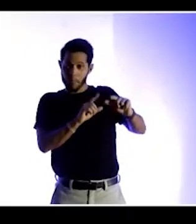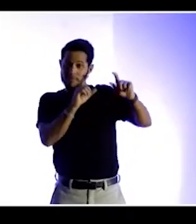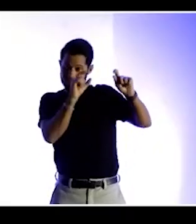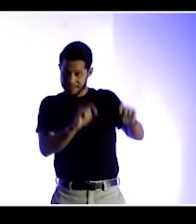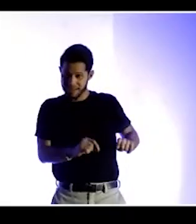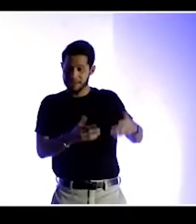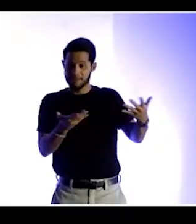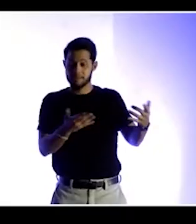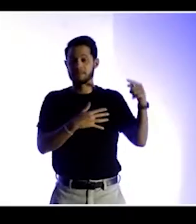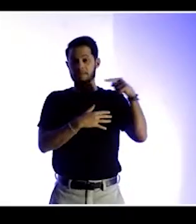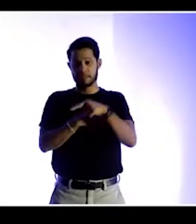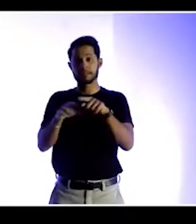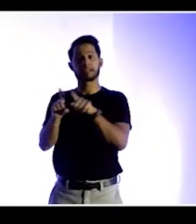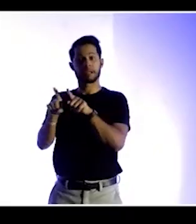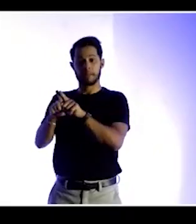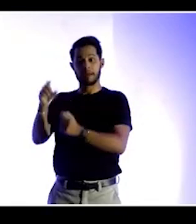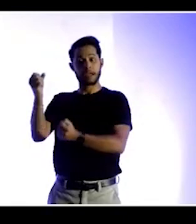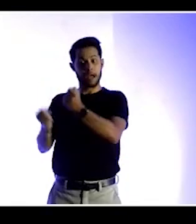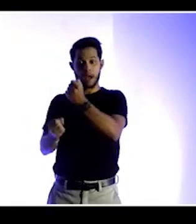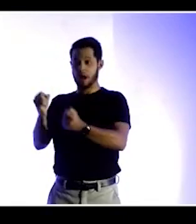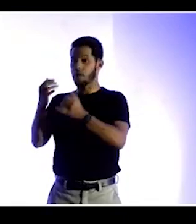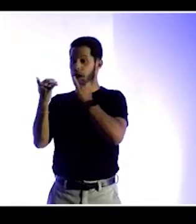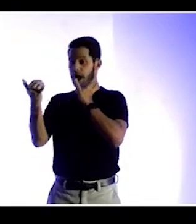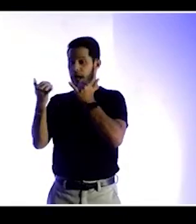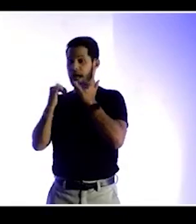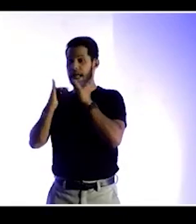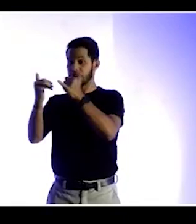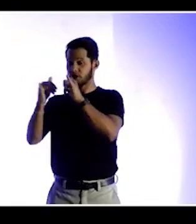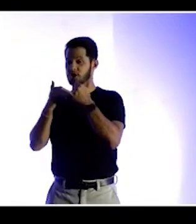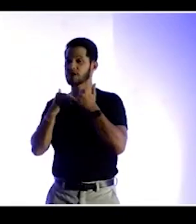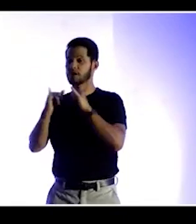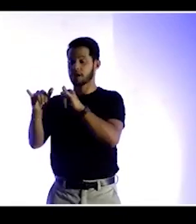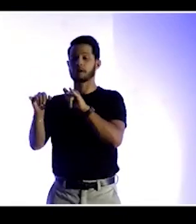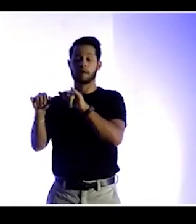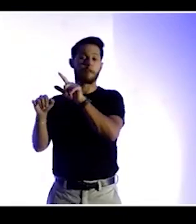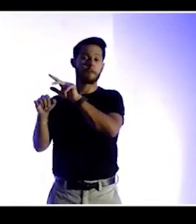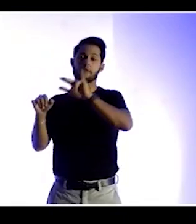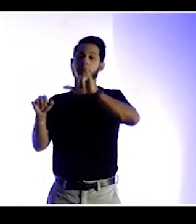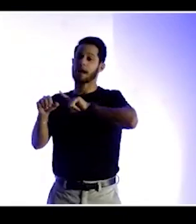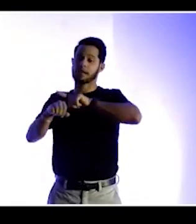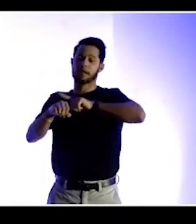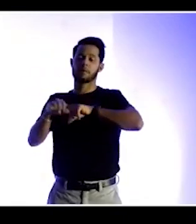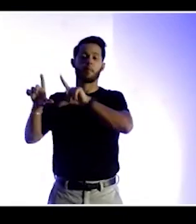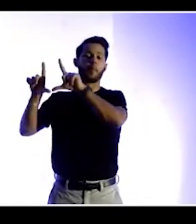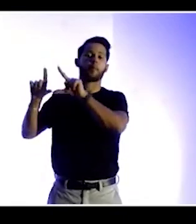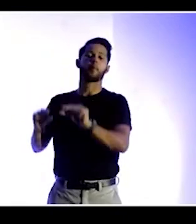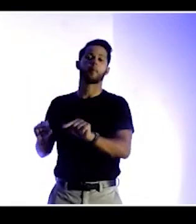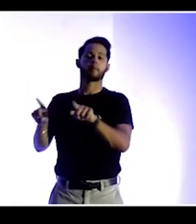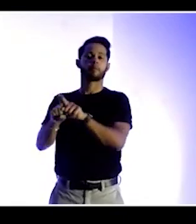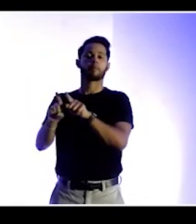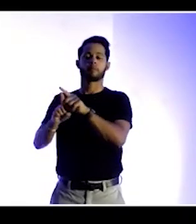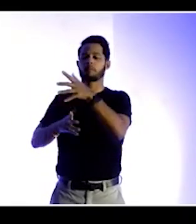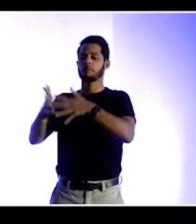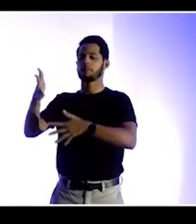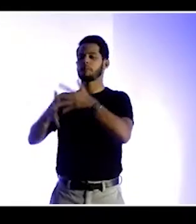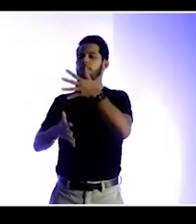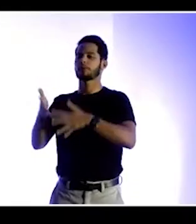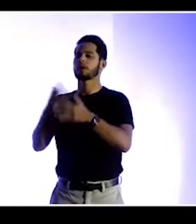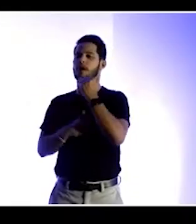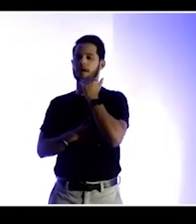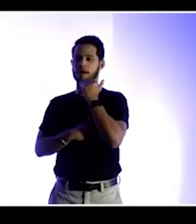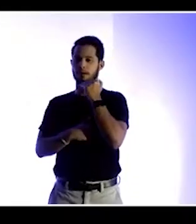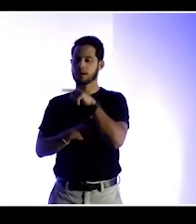A capacidade de retenção de energia de uma bateria de lítio e de qualquer bateria vai diminuindo com o passar do